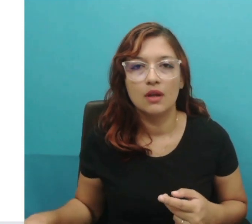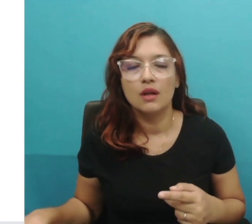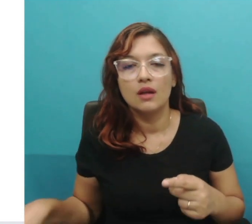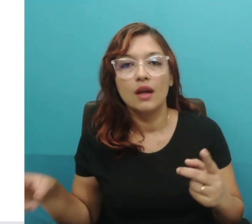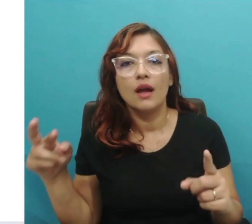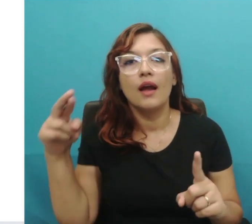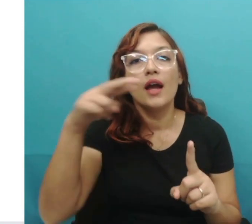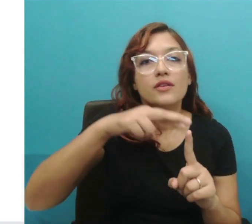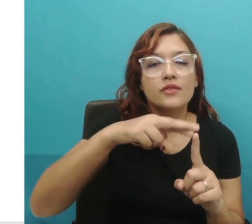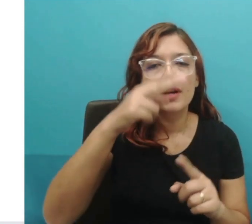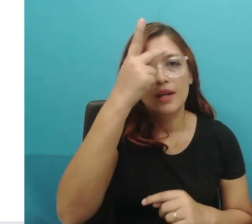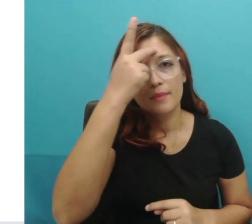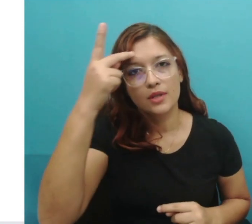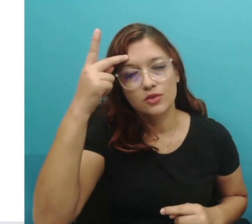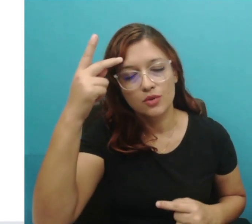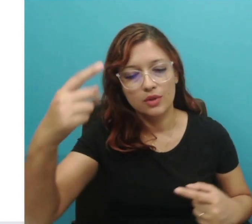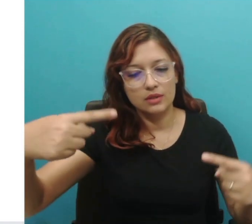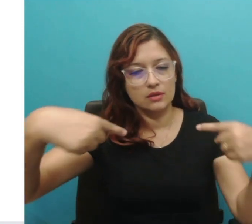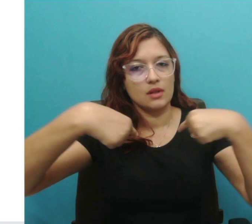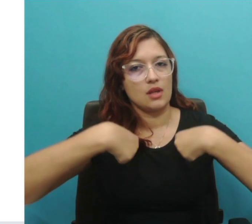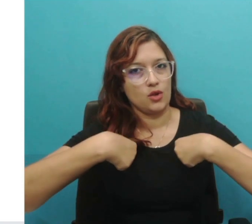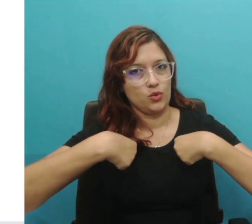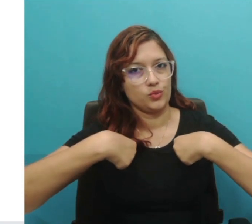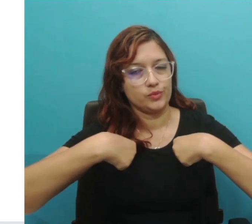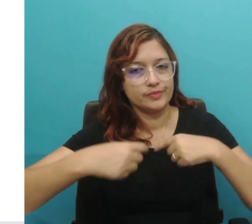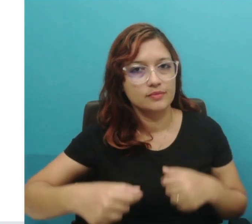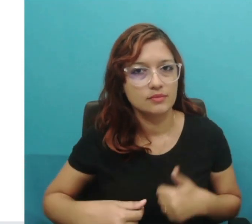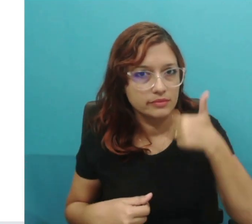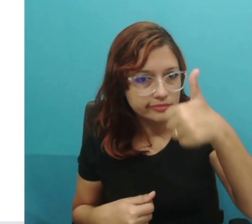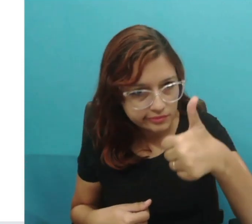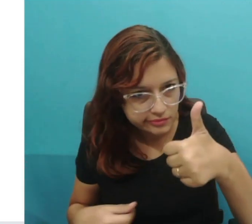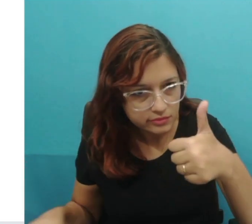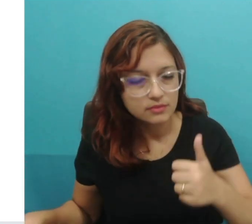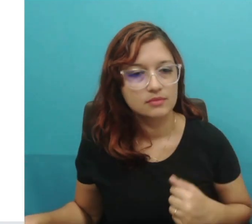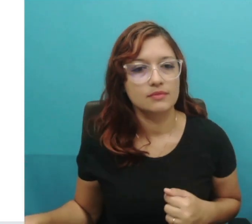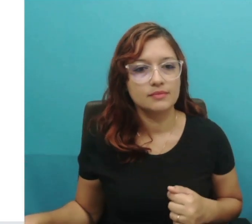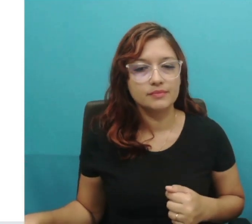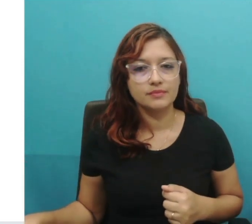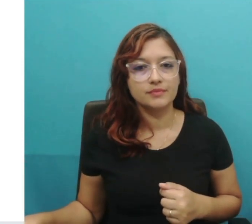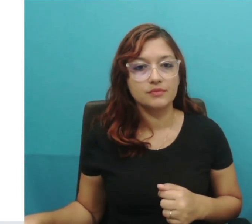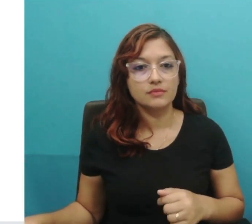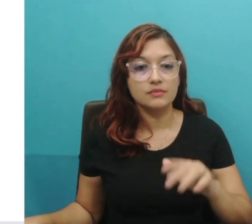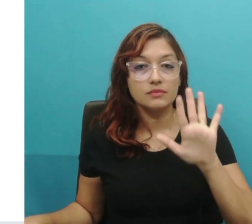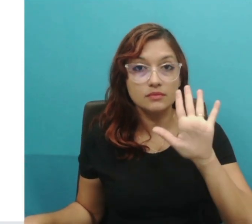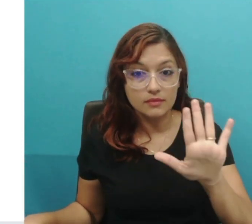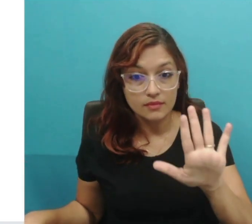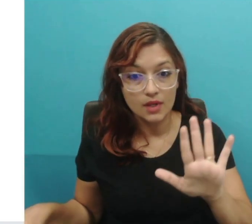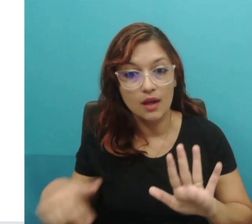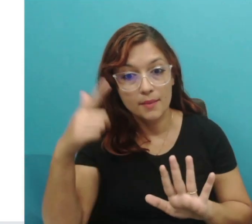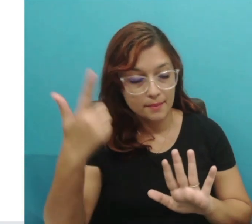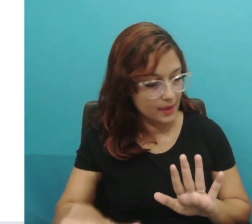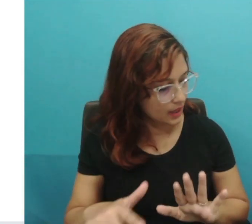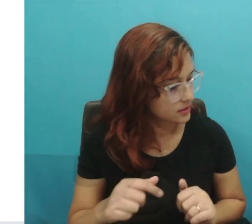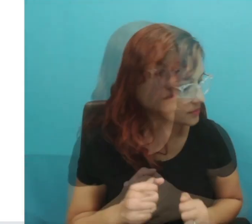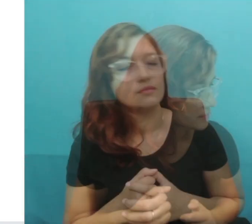meus, meu, estão se referindo à pessoa eu.